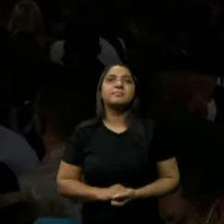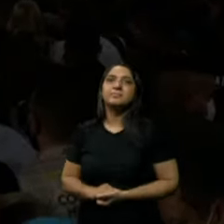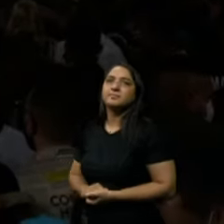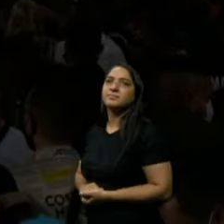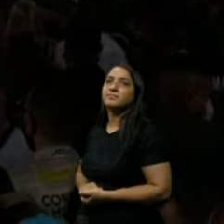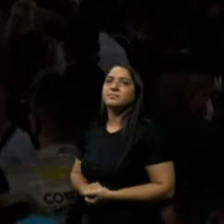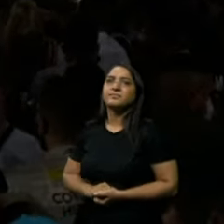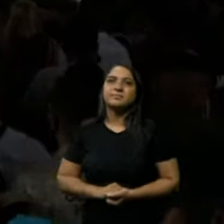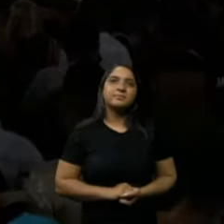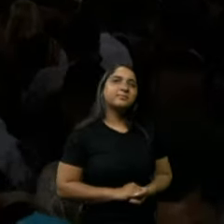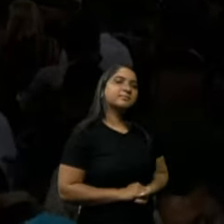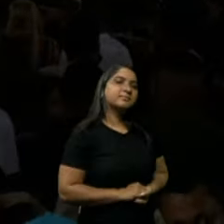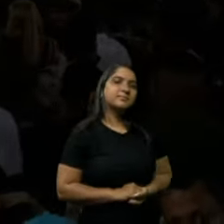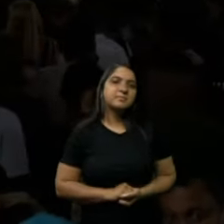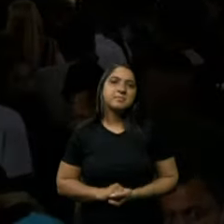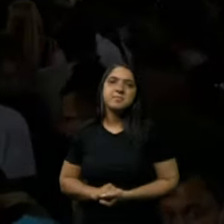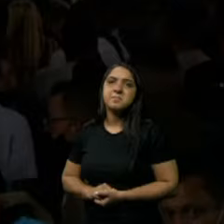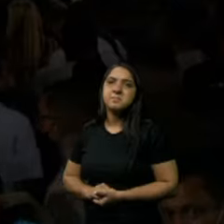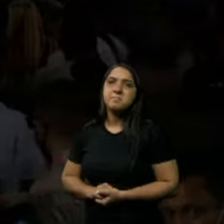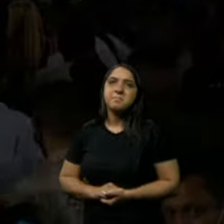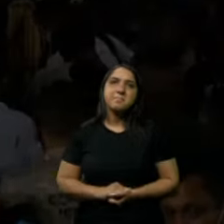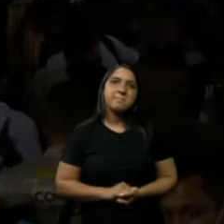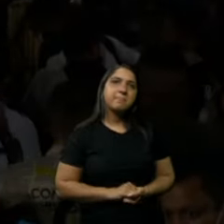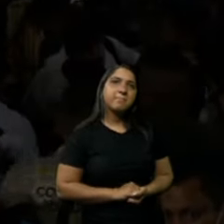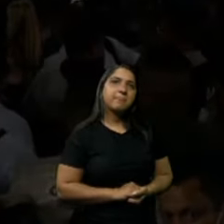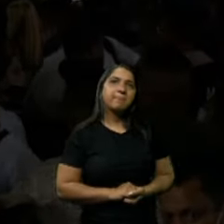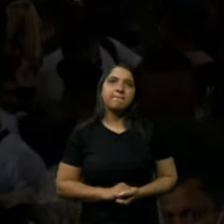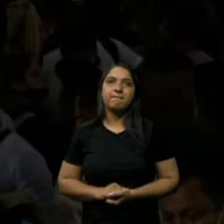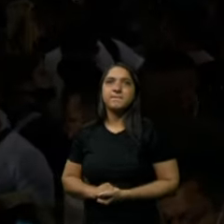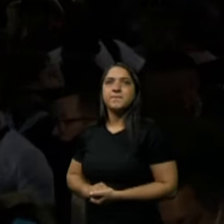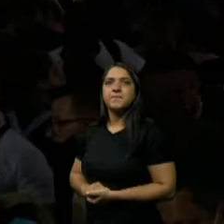E aí Eu